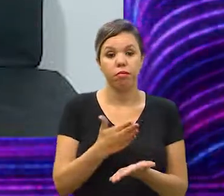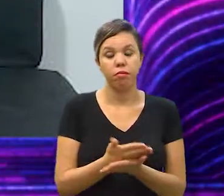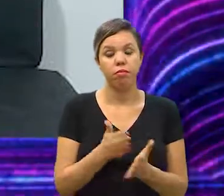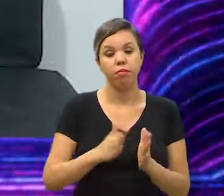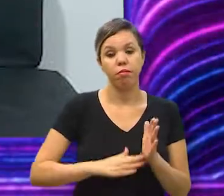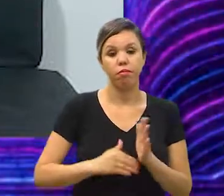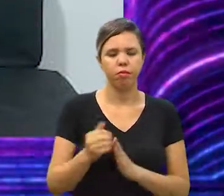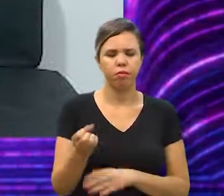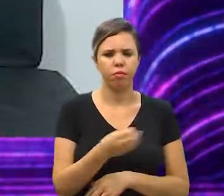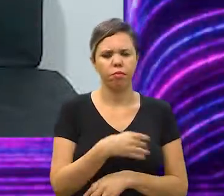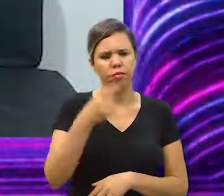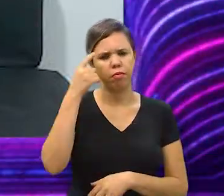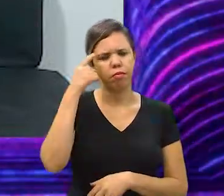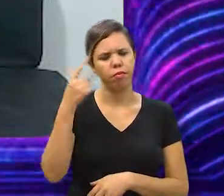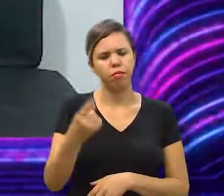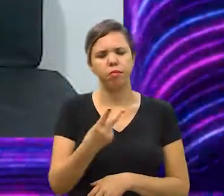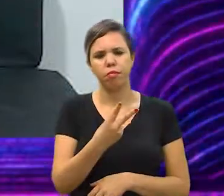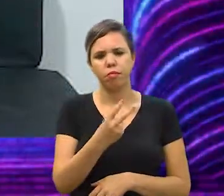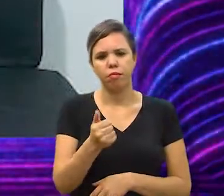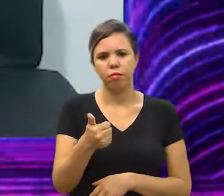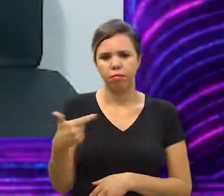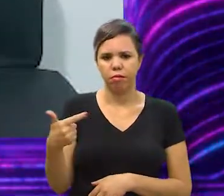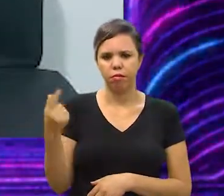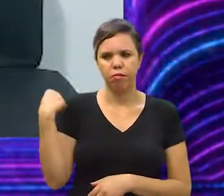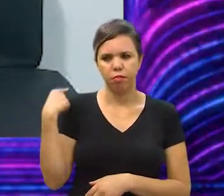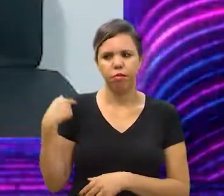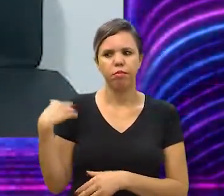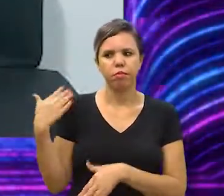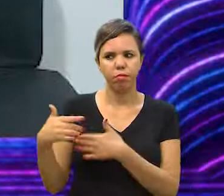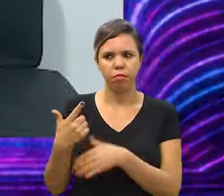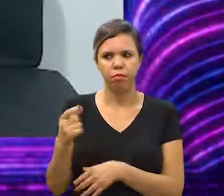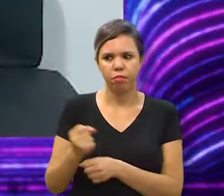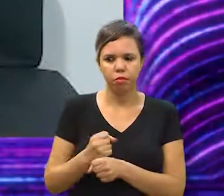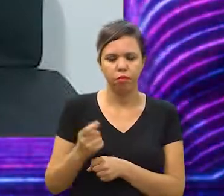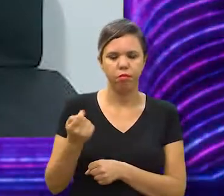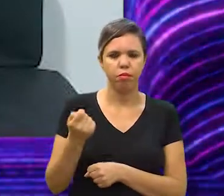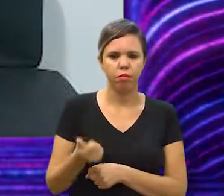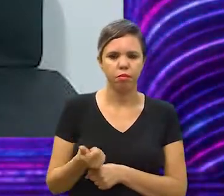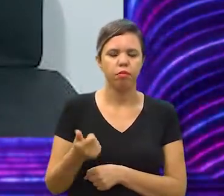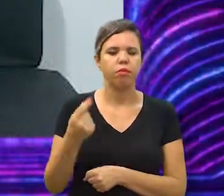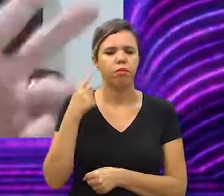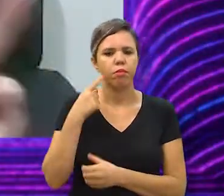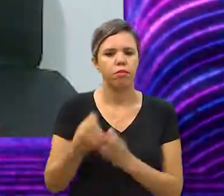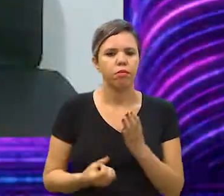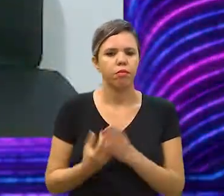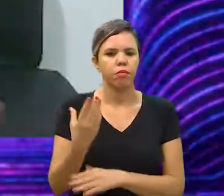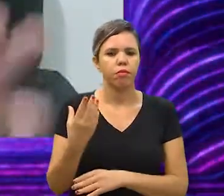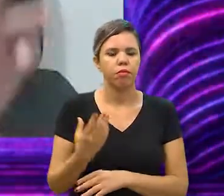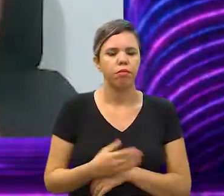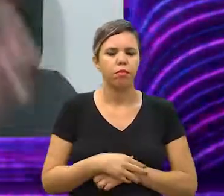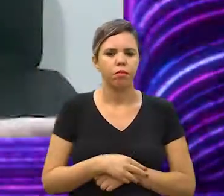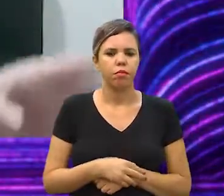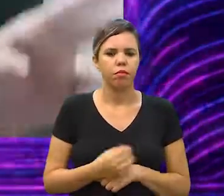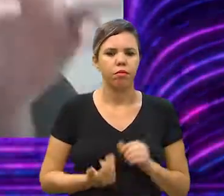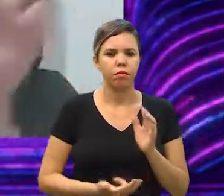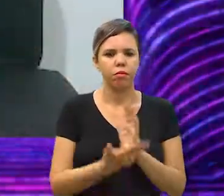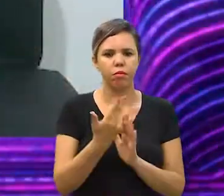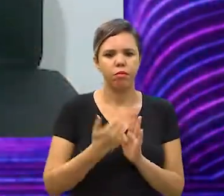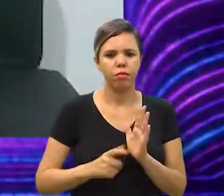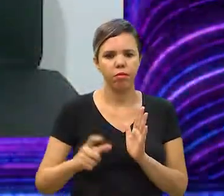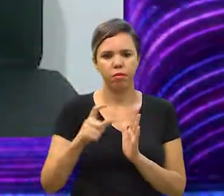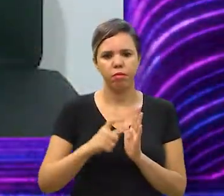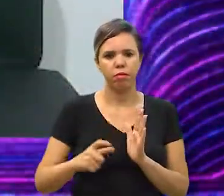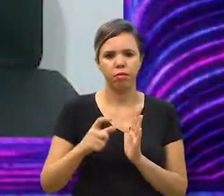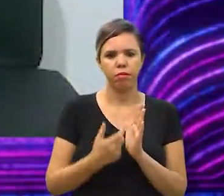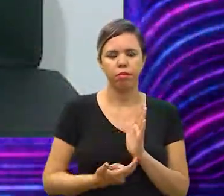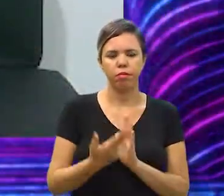pensei nele lá por 2011, 2012, faz um bom tempo, já quase 10 anos que a ideia surgiu, né? A ideia de um grafiteiro que desenha